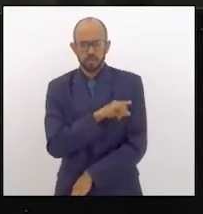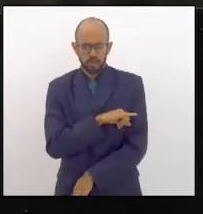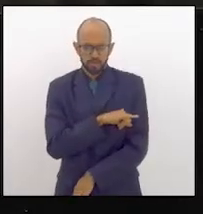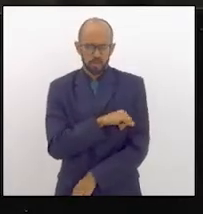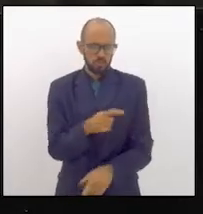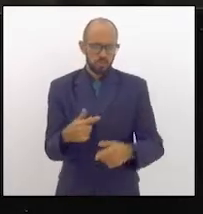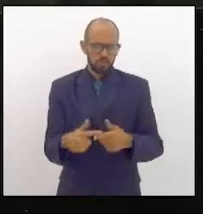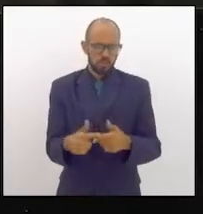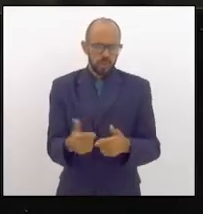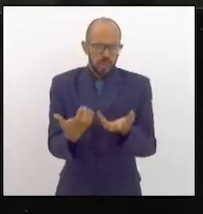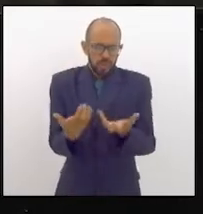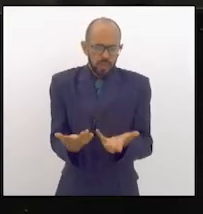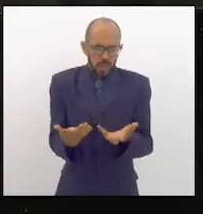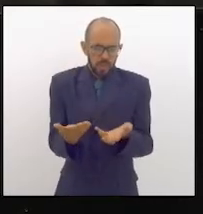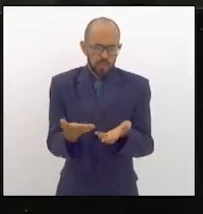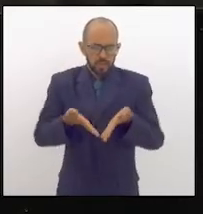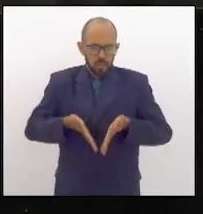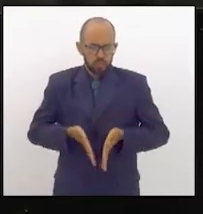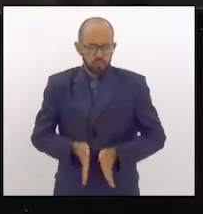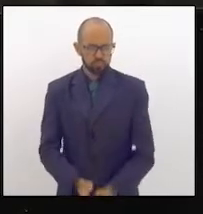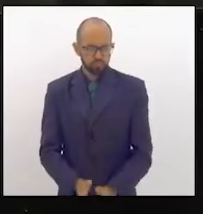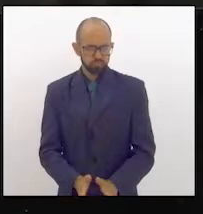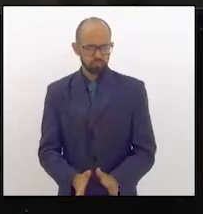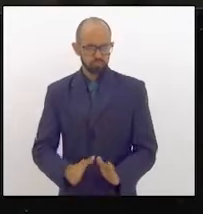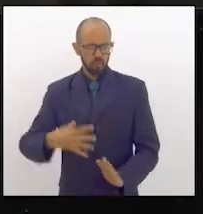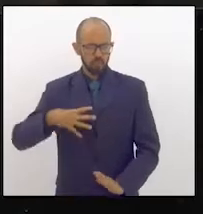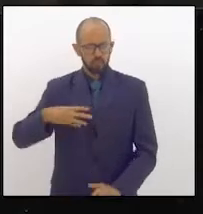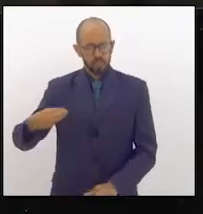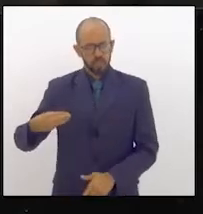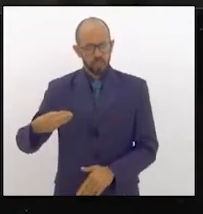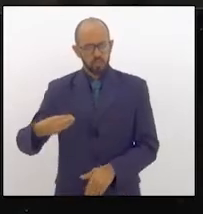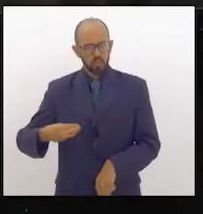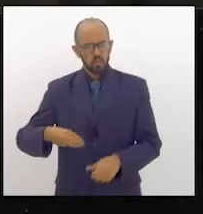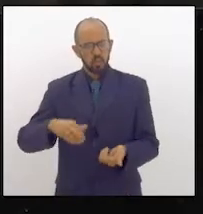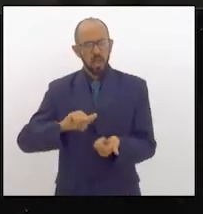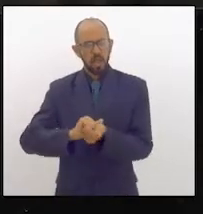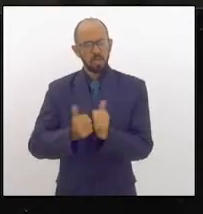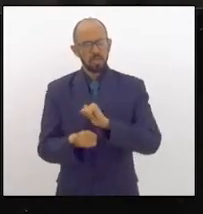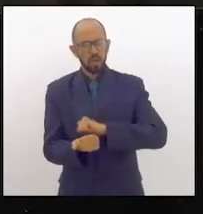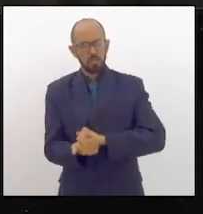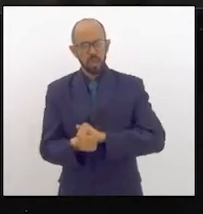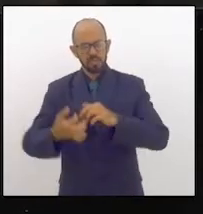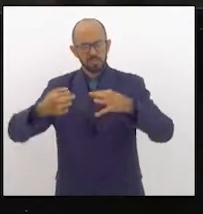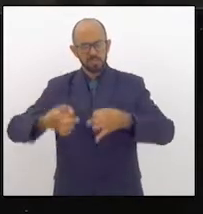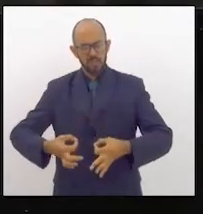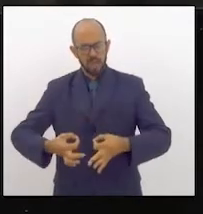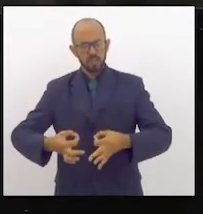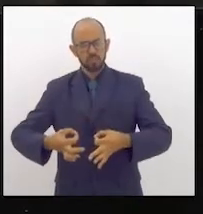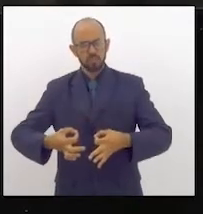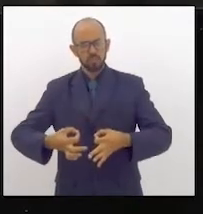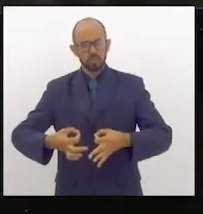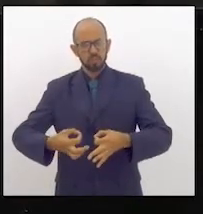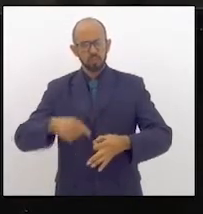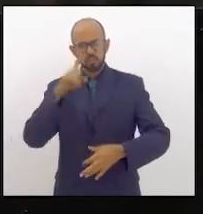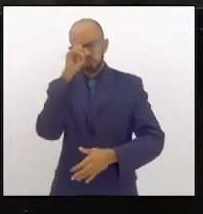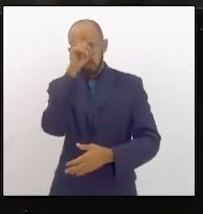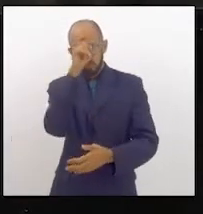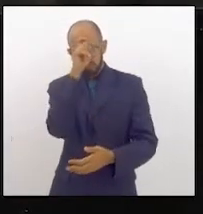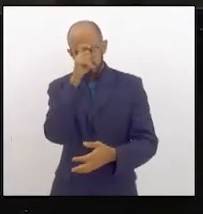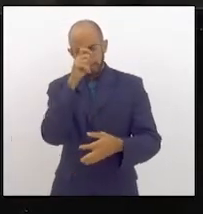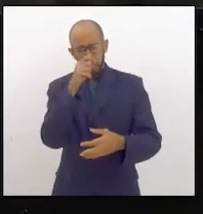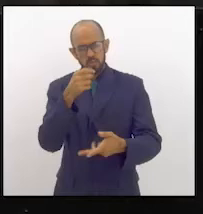porque ele é parir e com condições adequadas dentro de uma maternidade